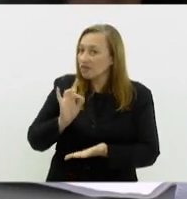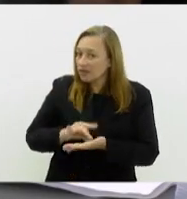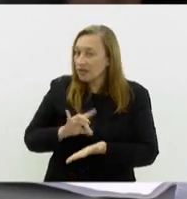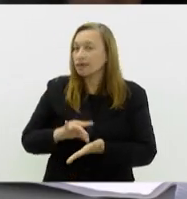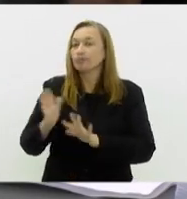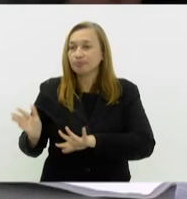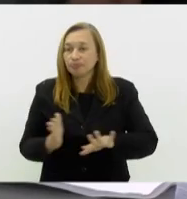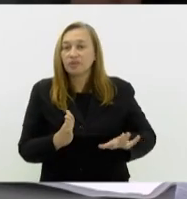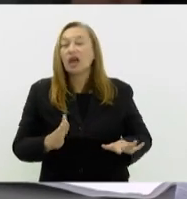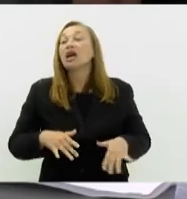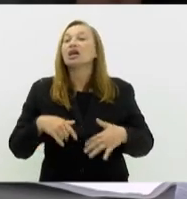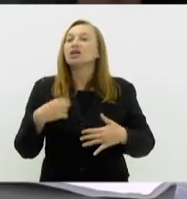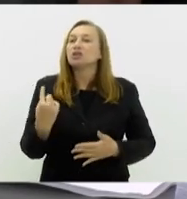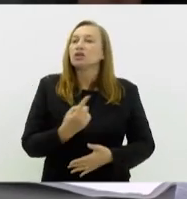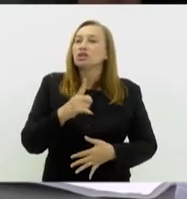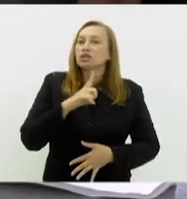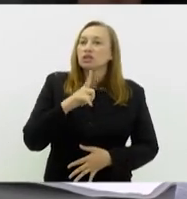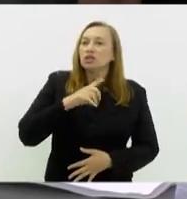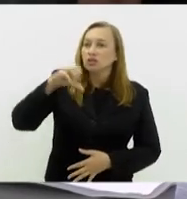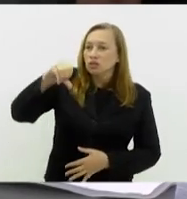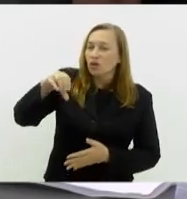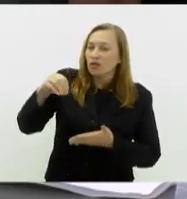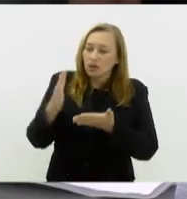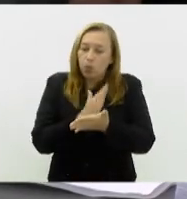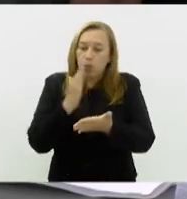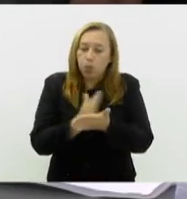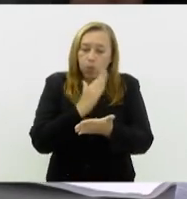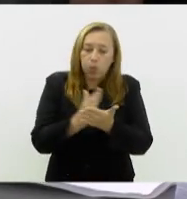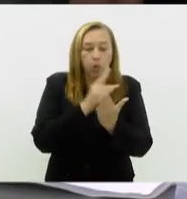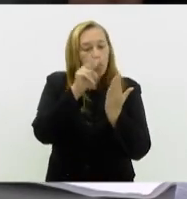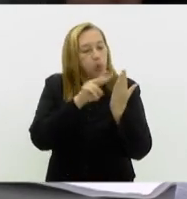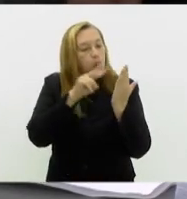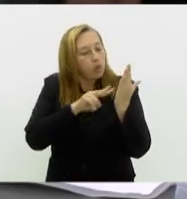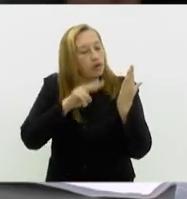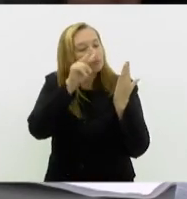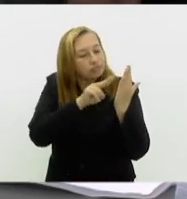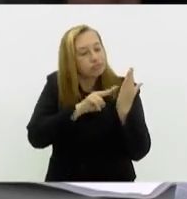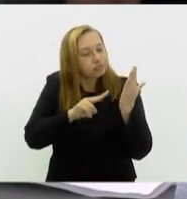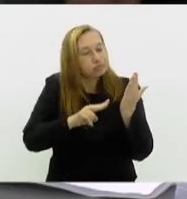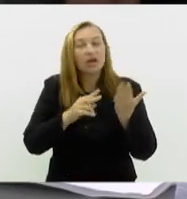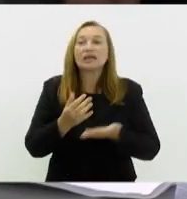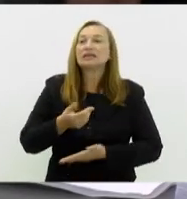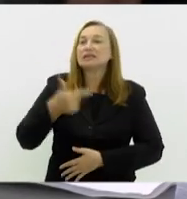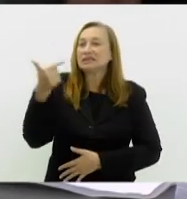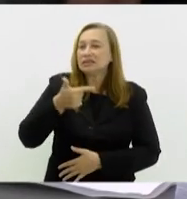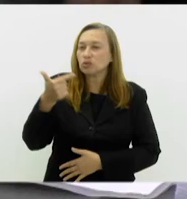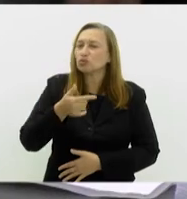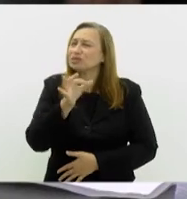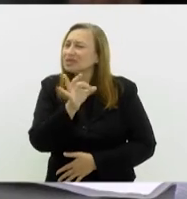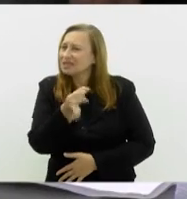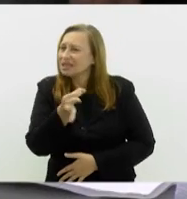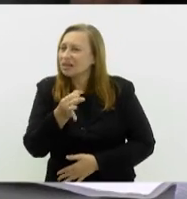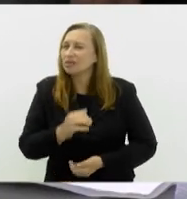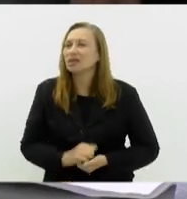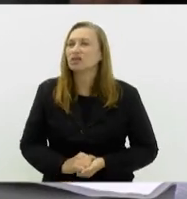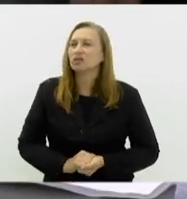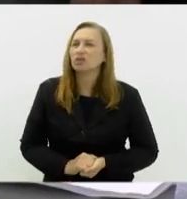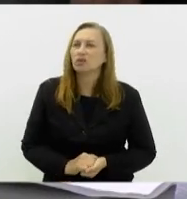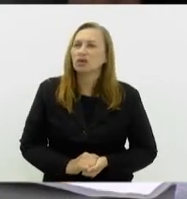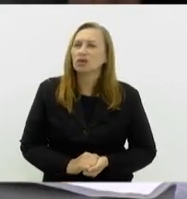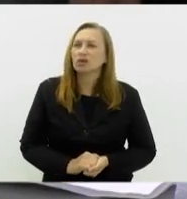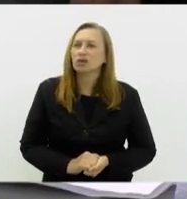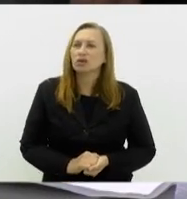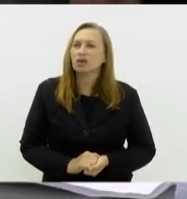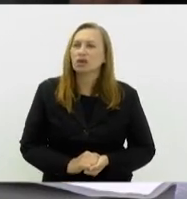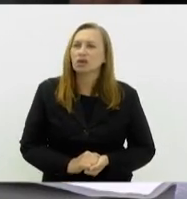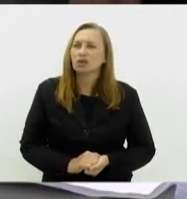feito E aí nós temos 90 páginas que foram lidas ali segundo evidentemente que eu vou ficar